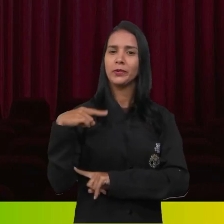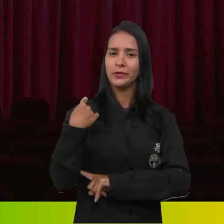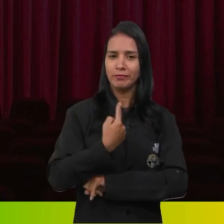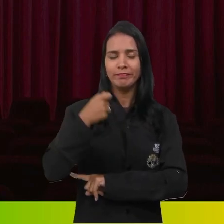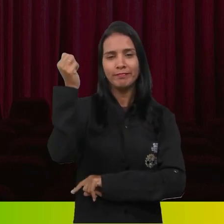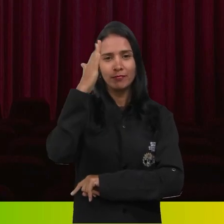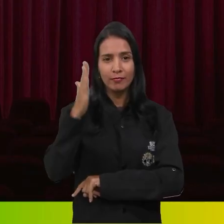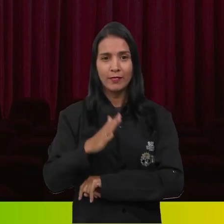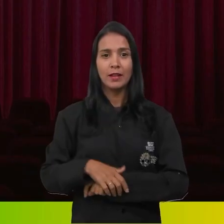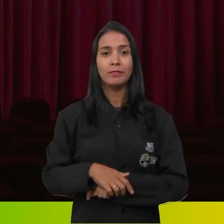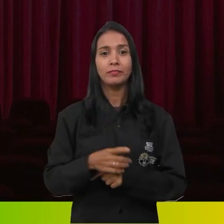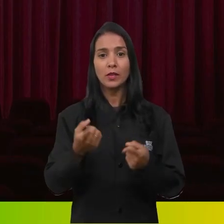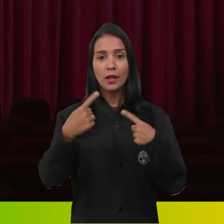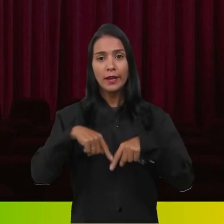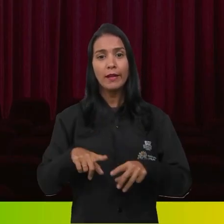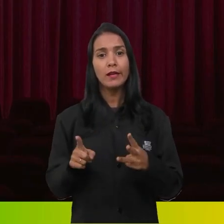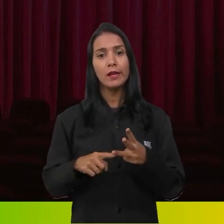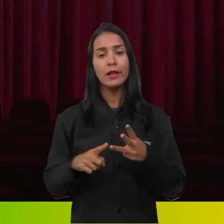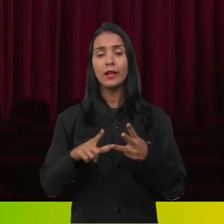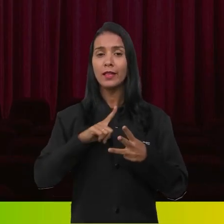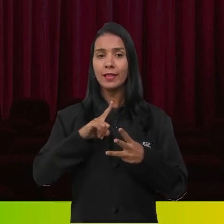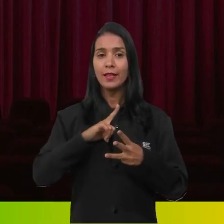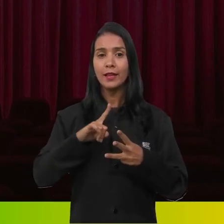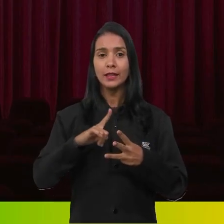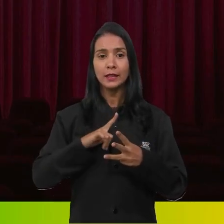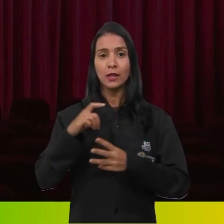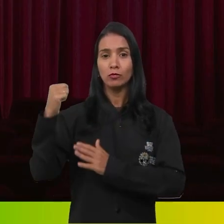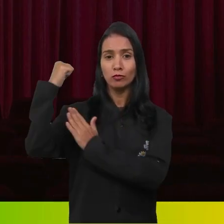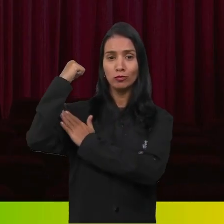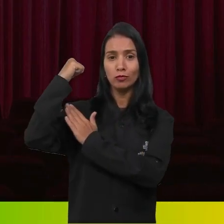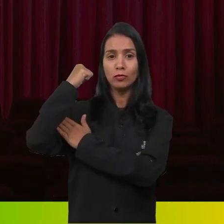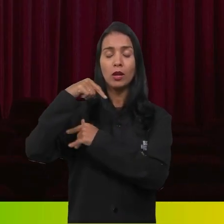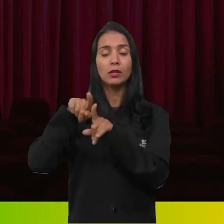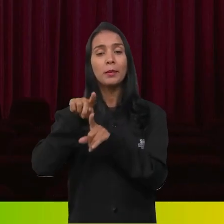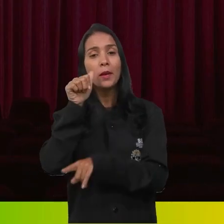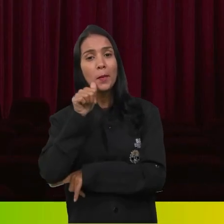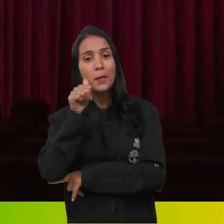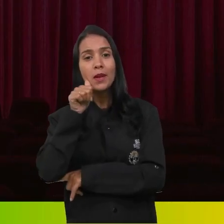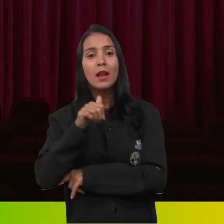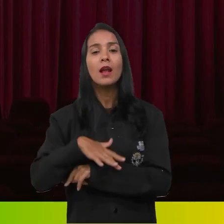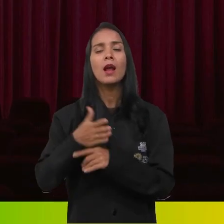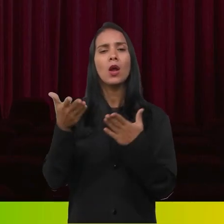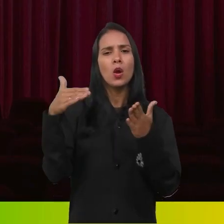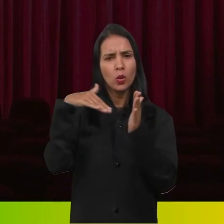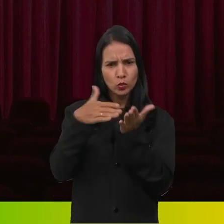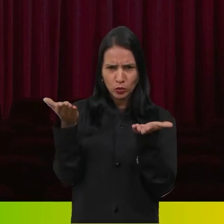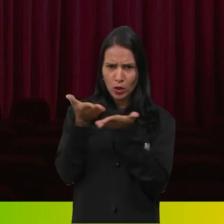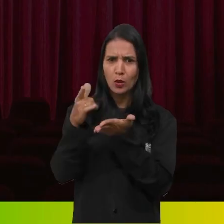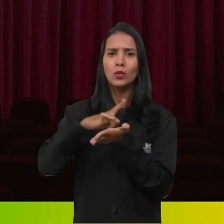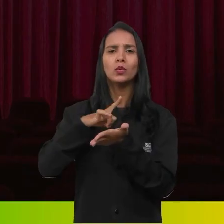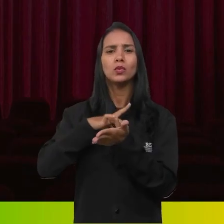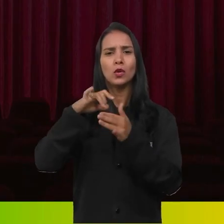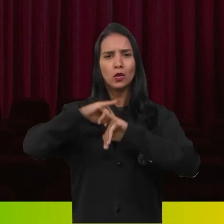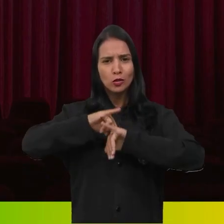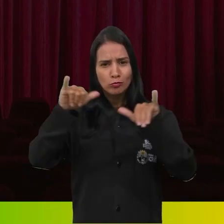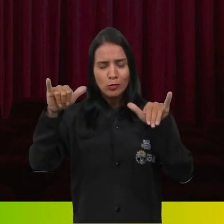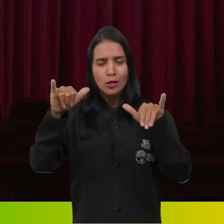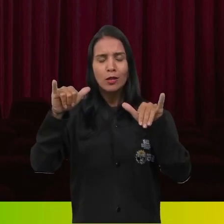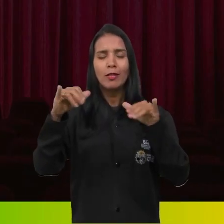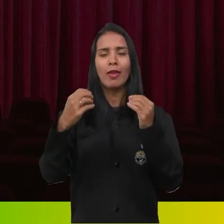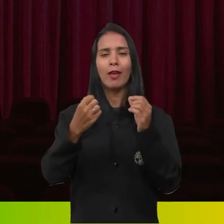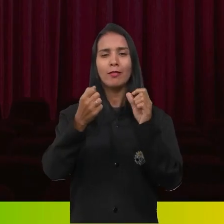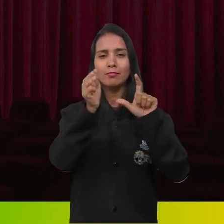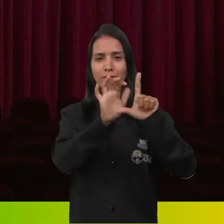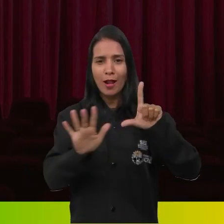Nem Dalila, que também é um filme bem divertido e inclusive está disponível nas plataformas para você conhecer